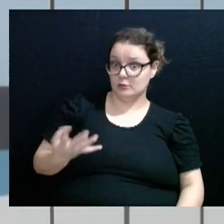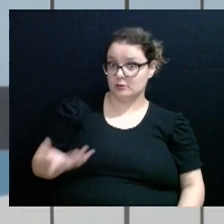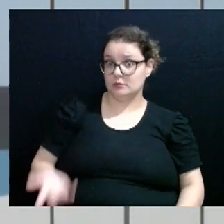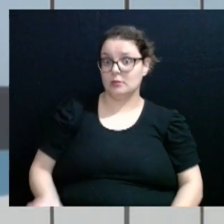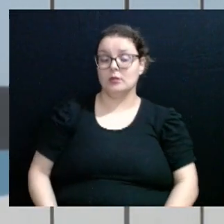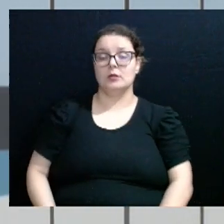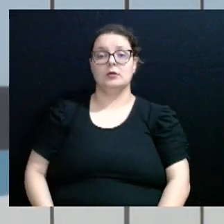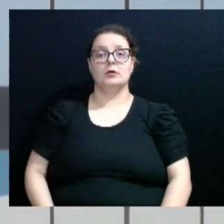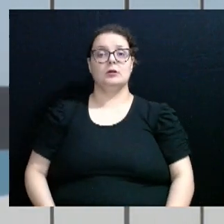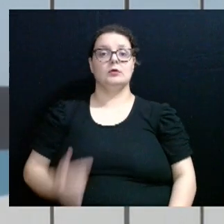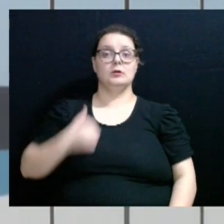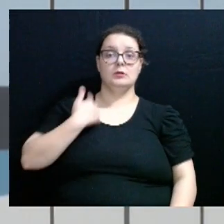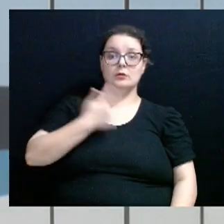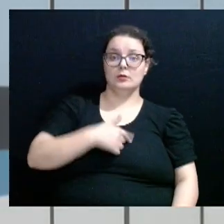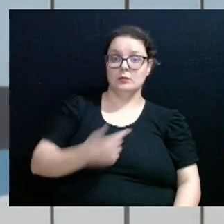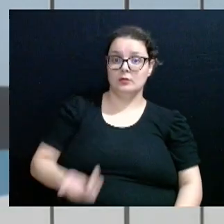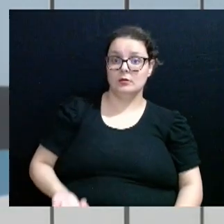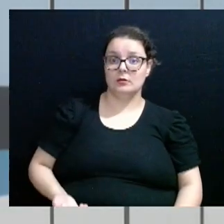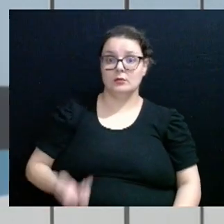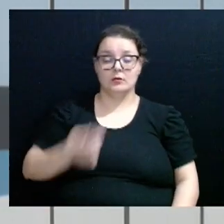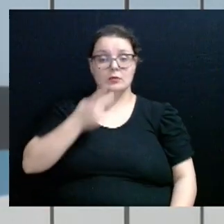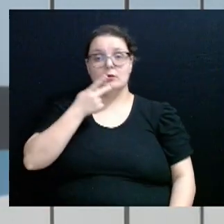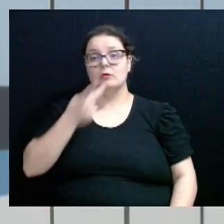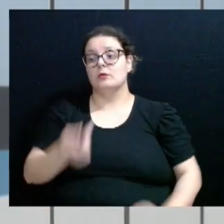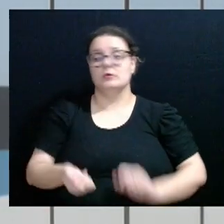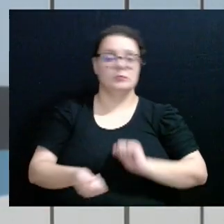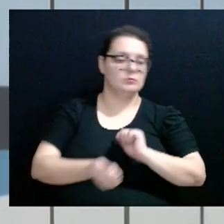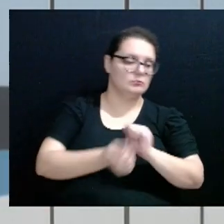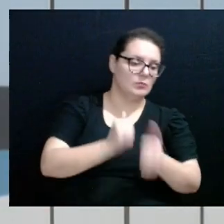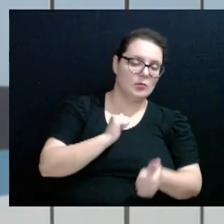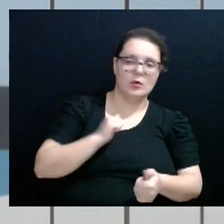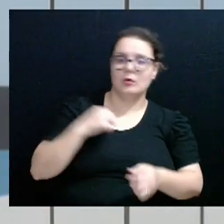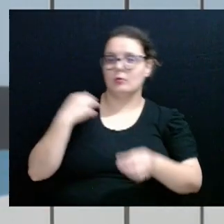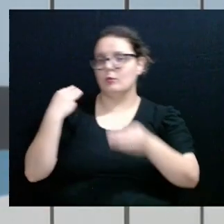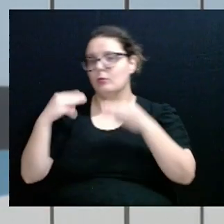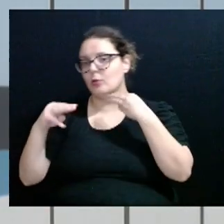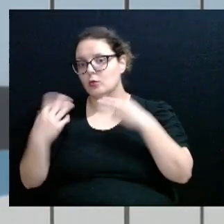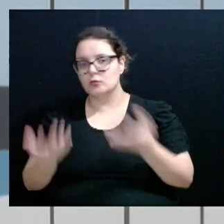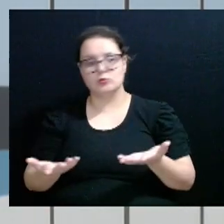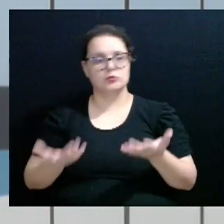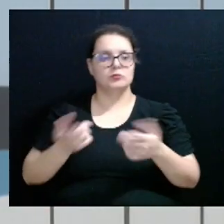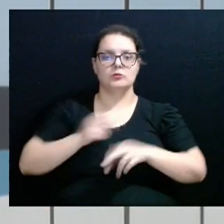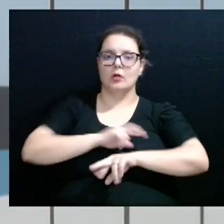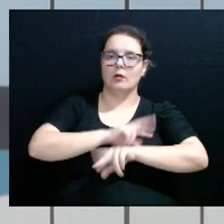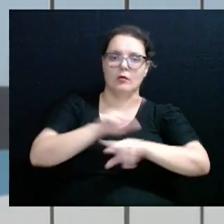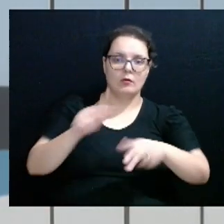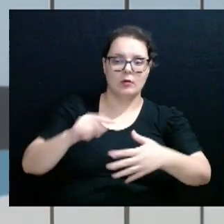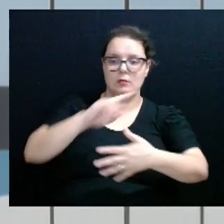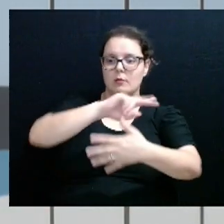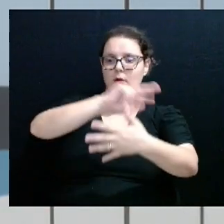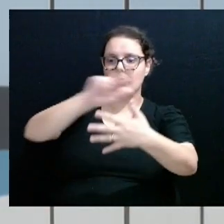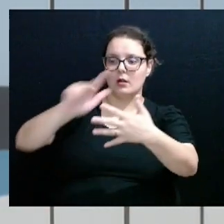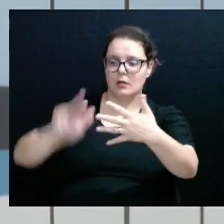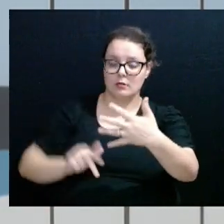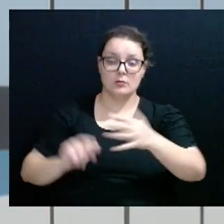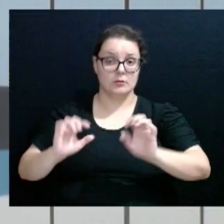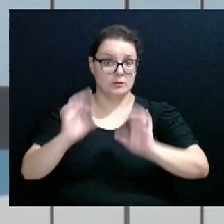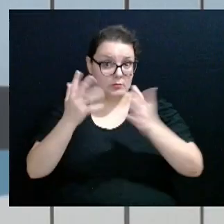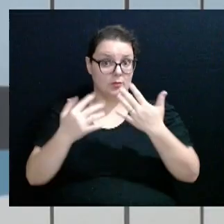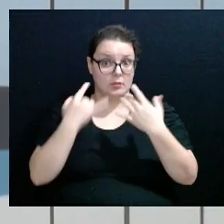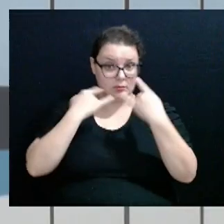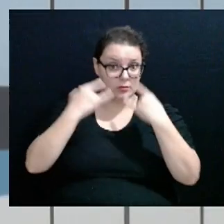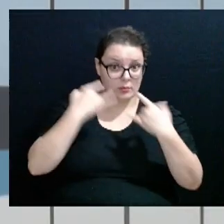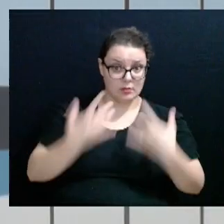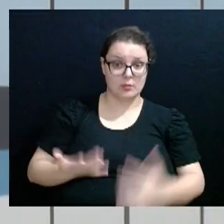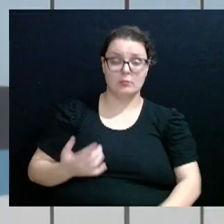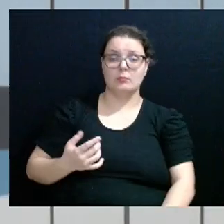gente fala agora sobre esporte, sobre música e sobre eventos também que causam interesse. Porque quando